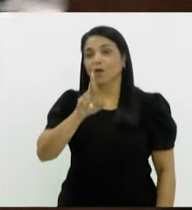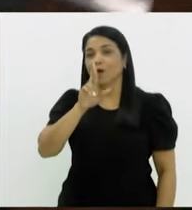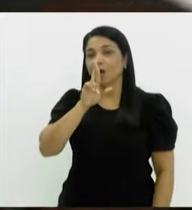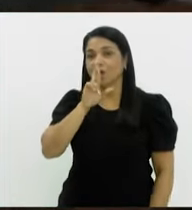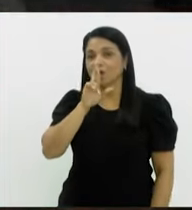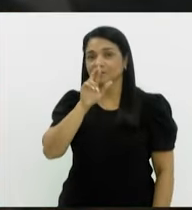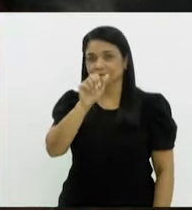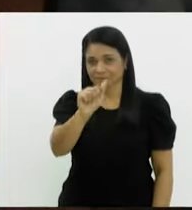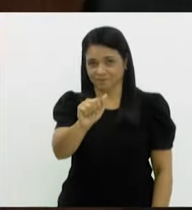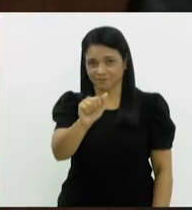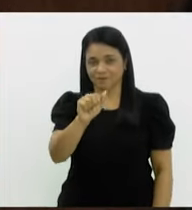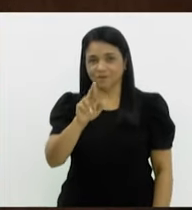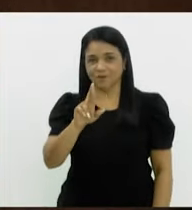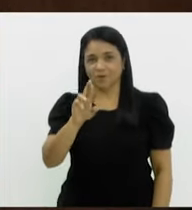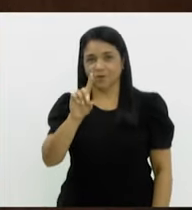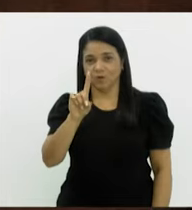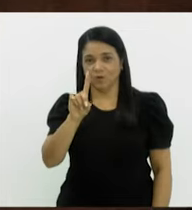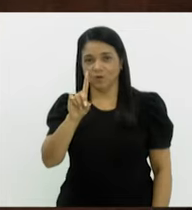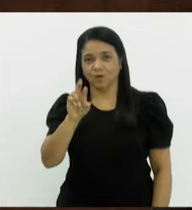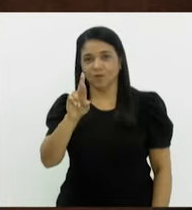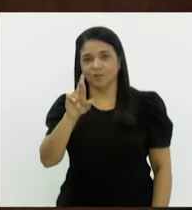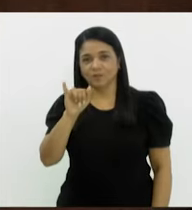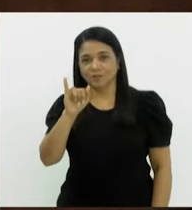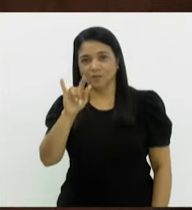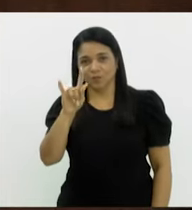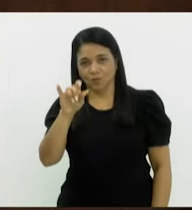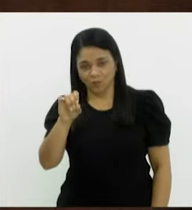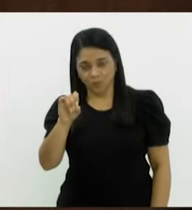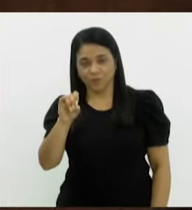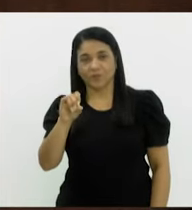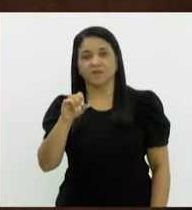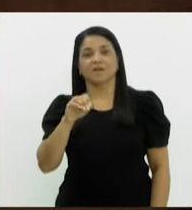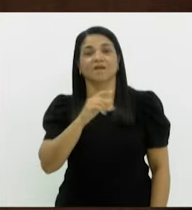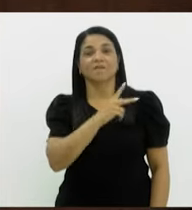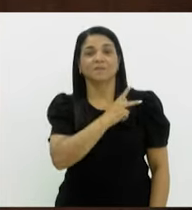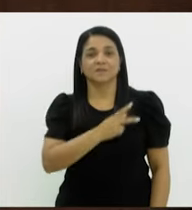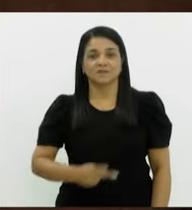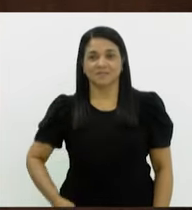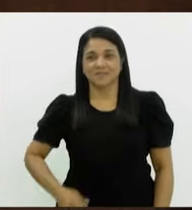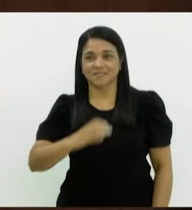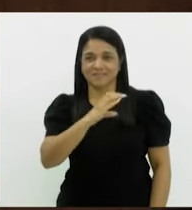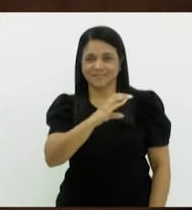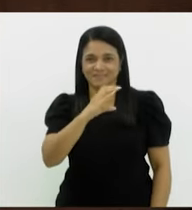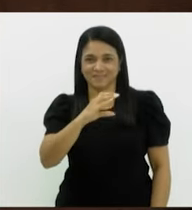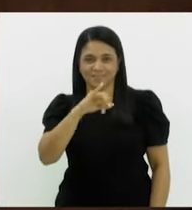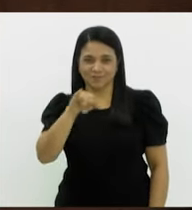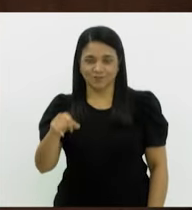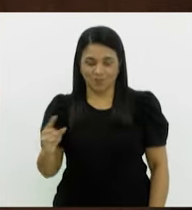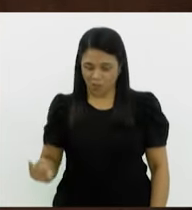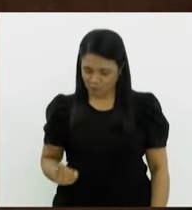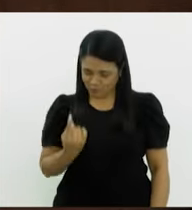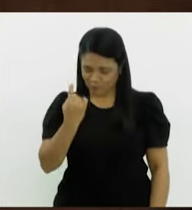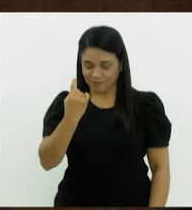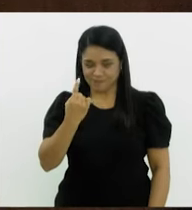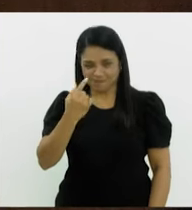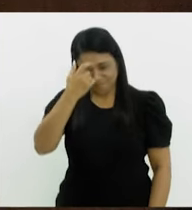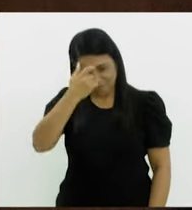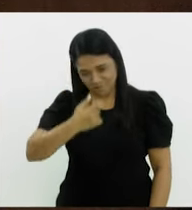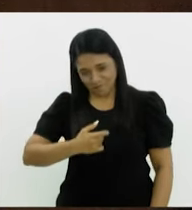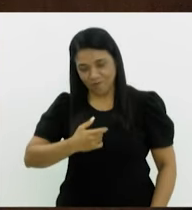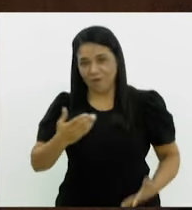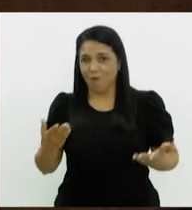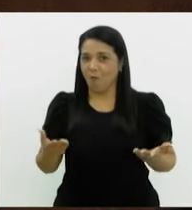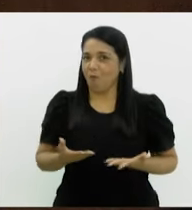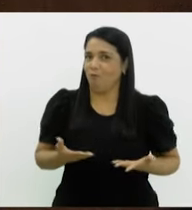Amorim, presidente da CCJ. Estou aqui solitário, é o meu dia.